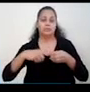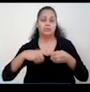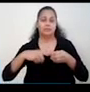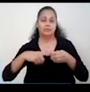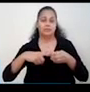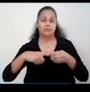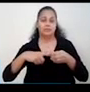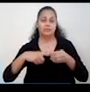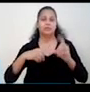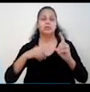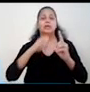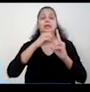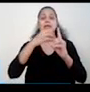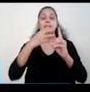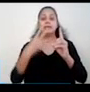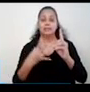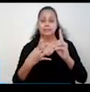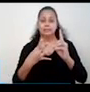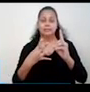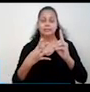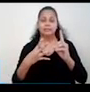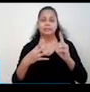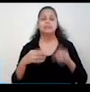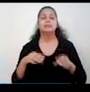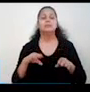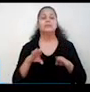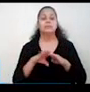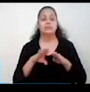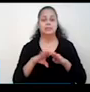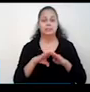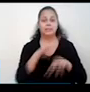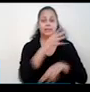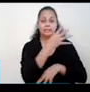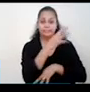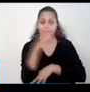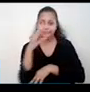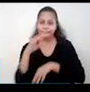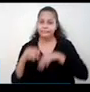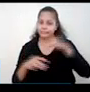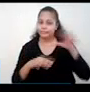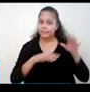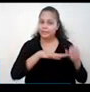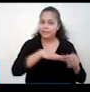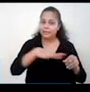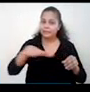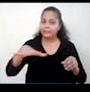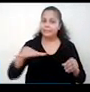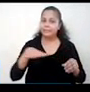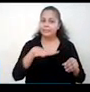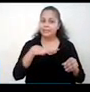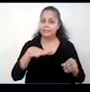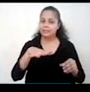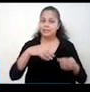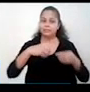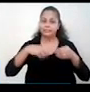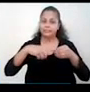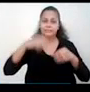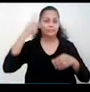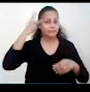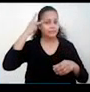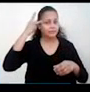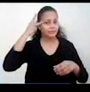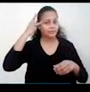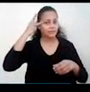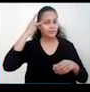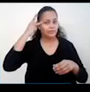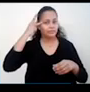entanto, que tem a descrição aí, né, da paisagem aí onde está localizado o município de São Paulo,